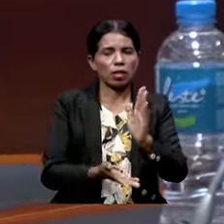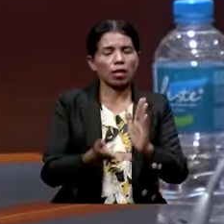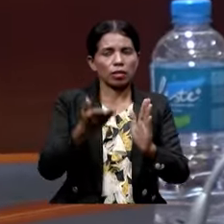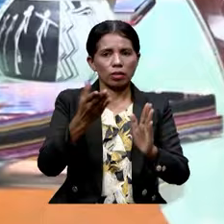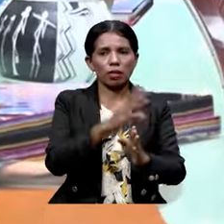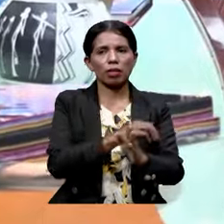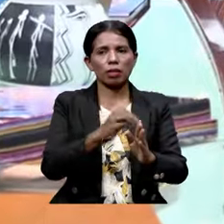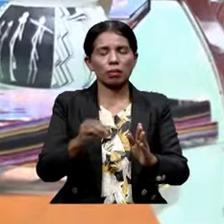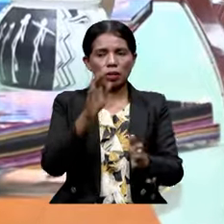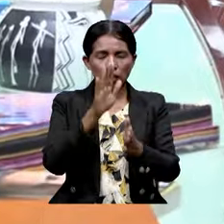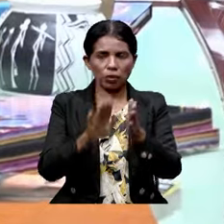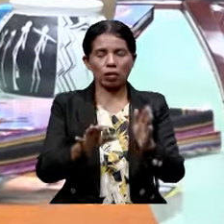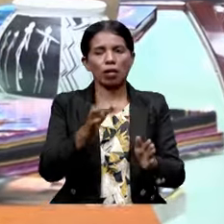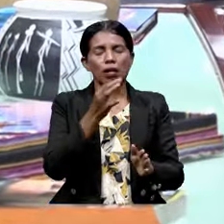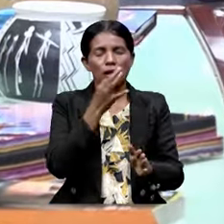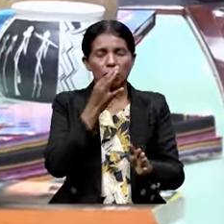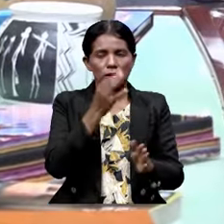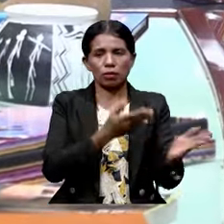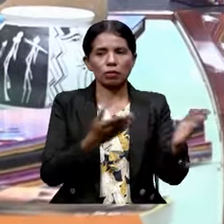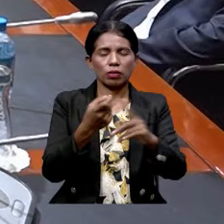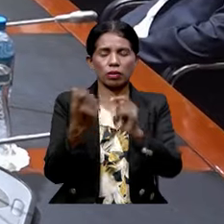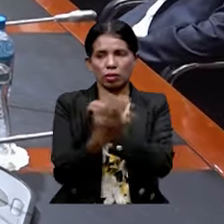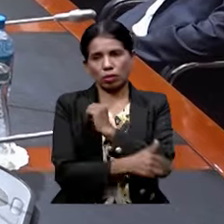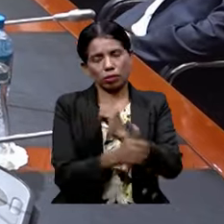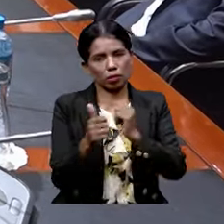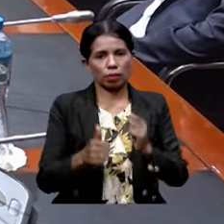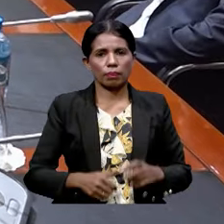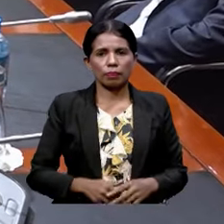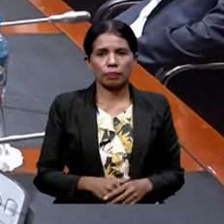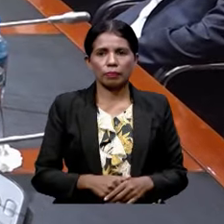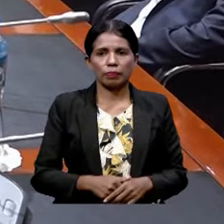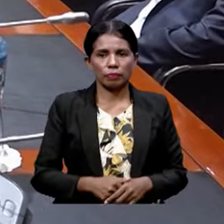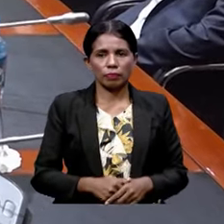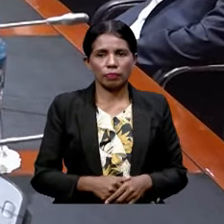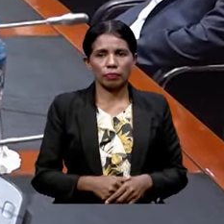não é, bele reduz a ihan importado sira. Mateus Romário, Adérito Ximenez, ZMN.